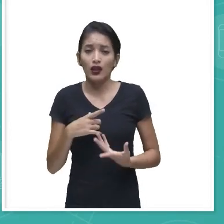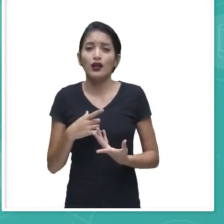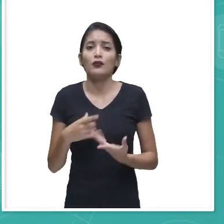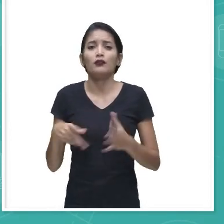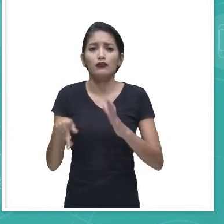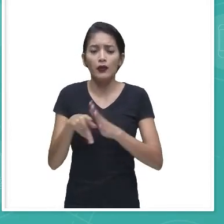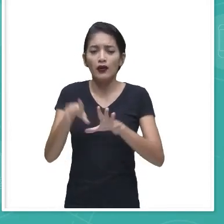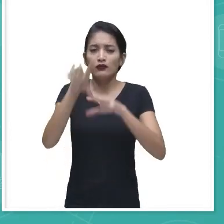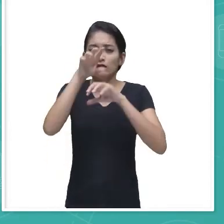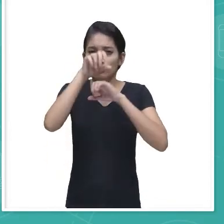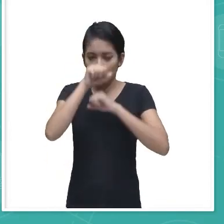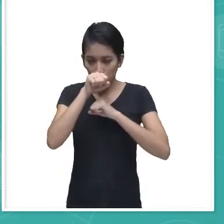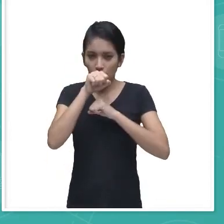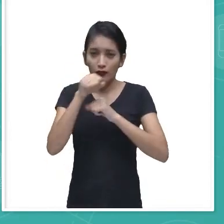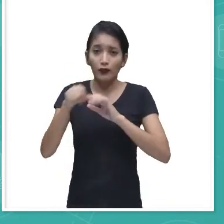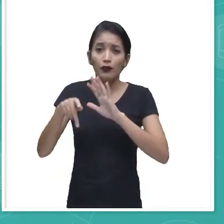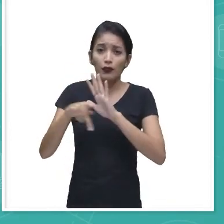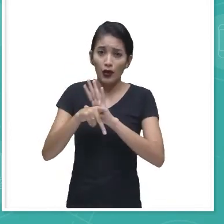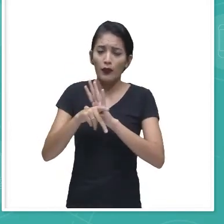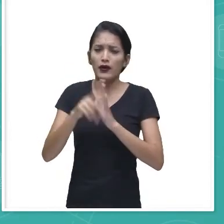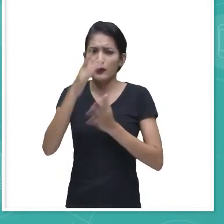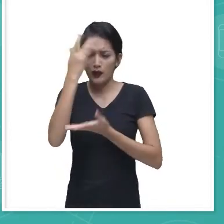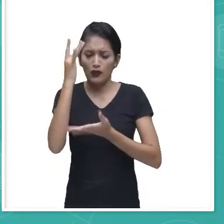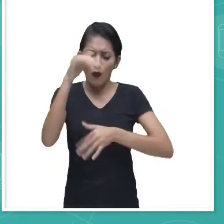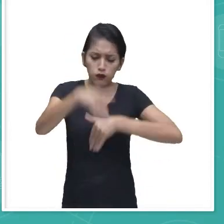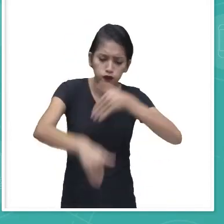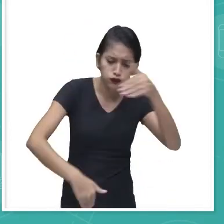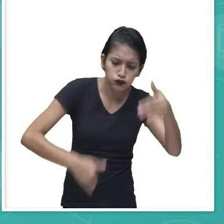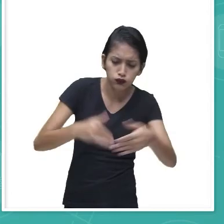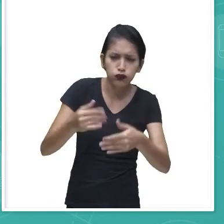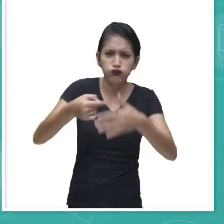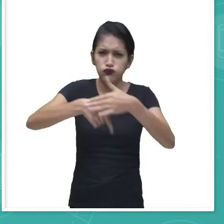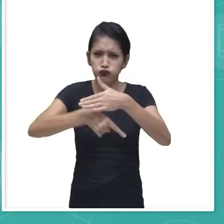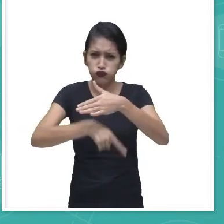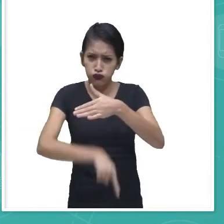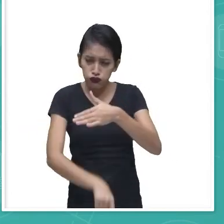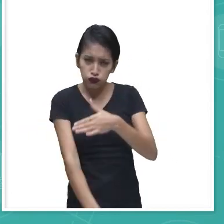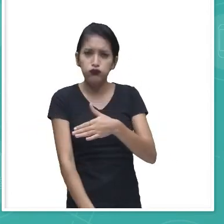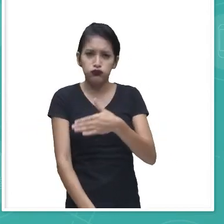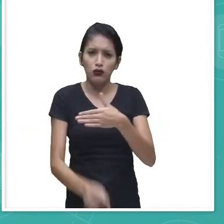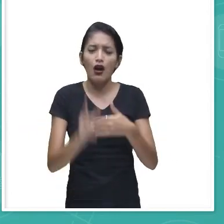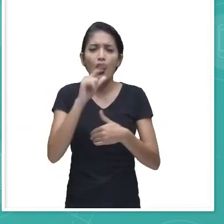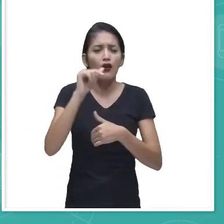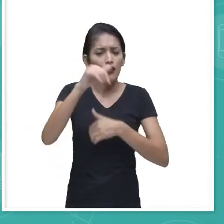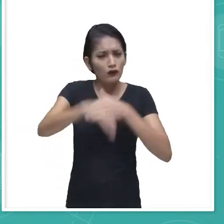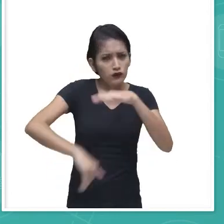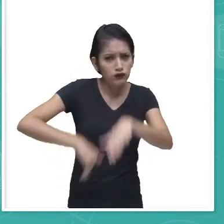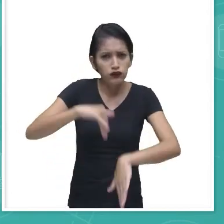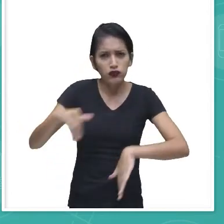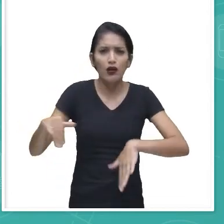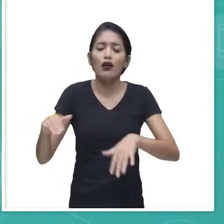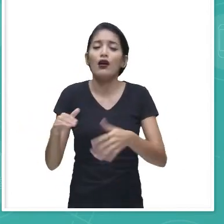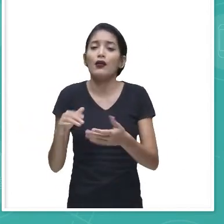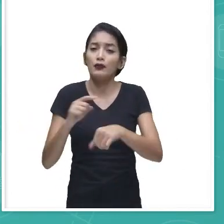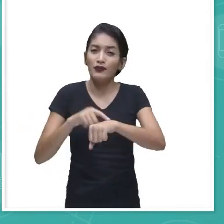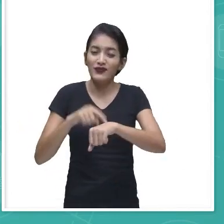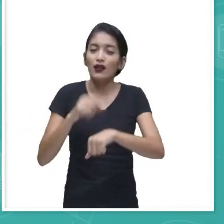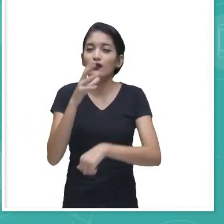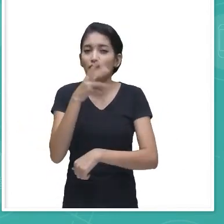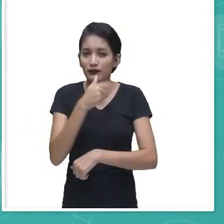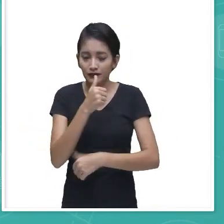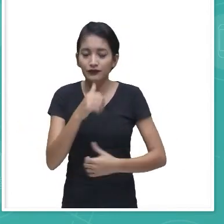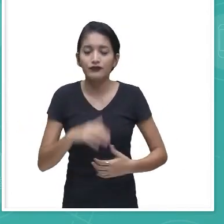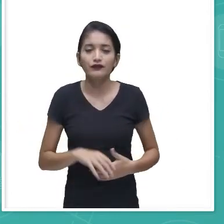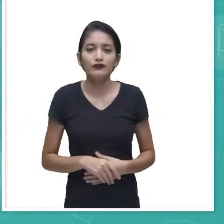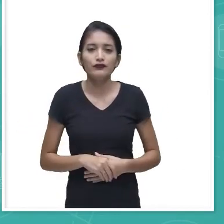oxigênio essencial aí para os mergulhadores chegarem a grandes profundidades, conseguirem ficar lá bastante tempo, tá? E a